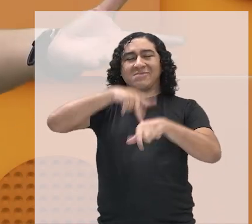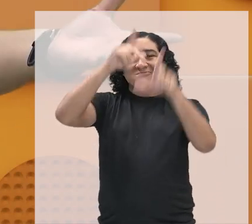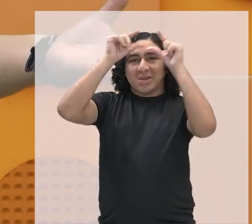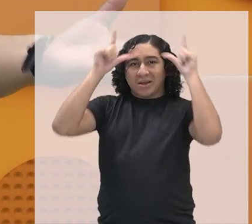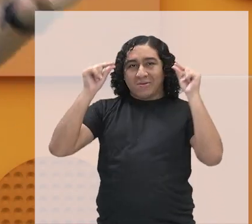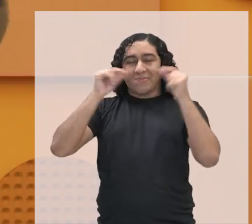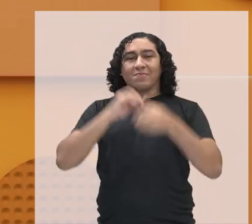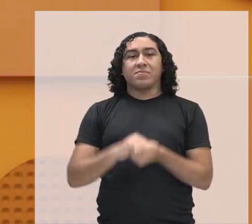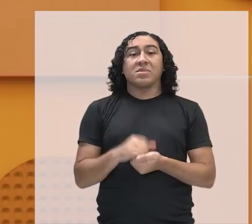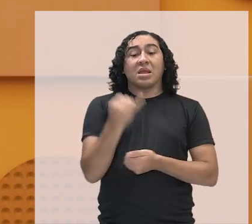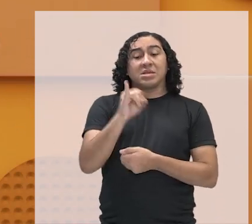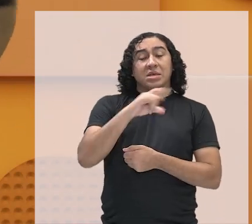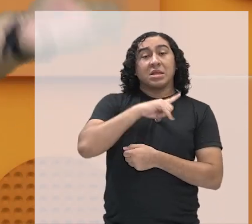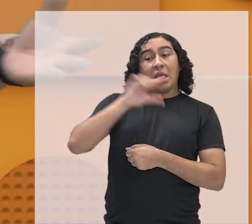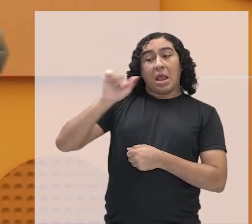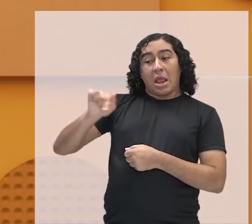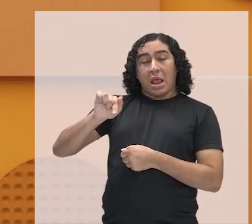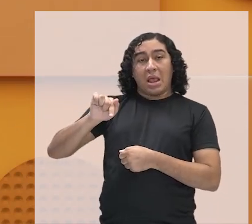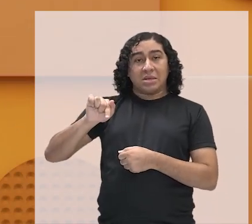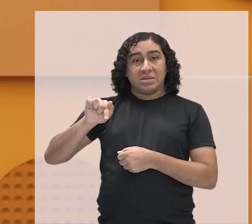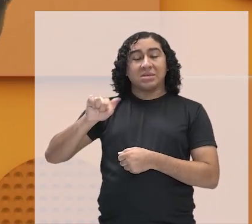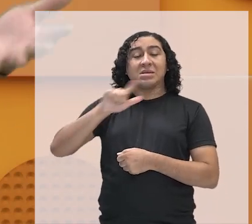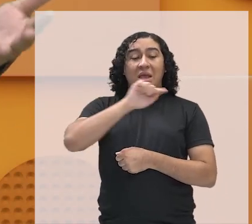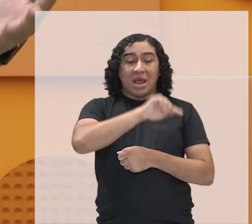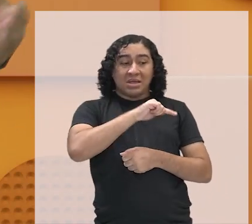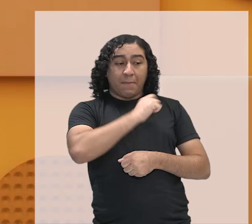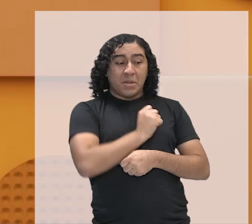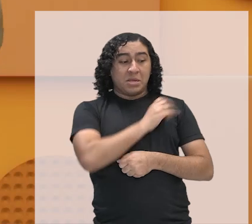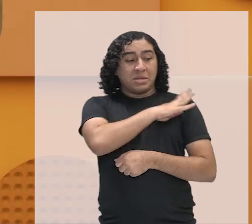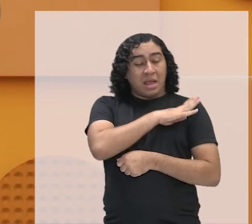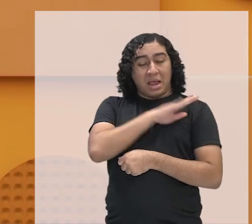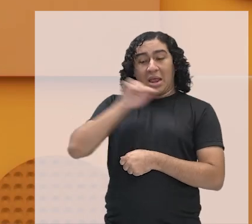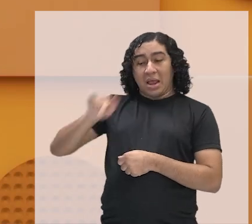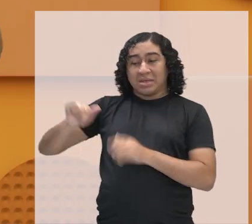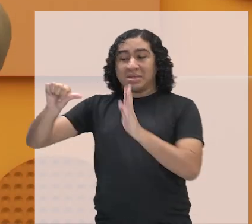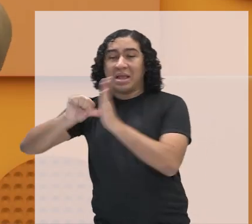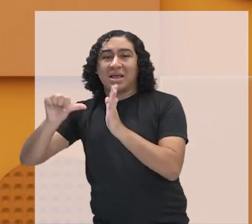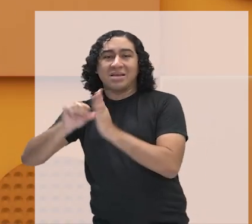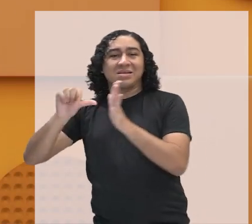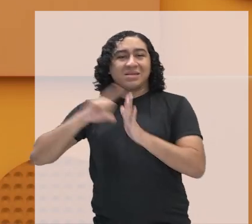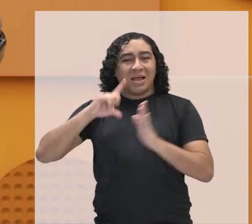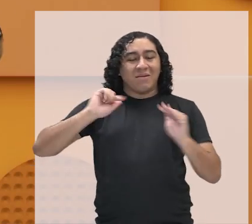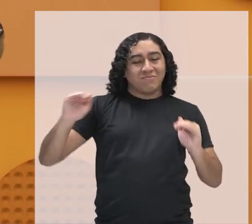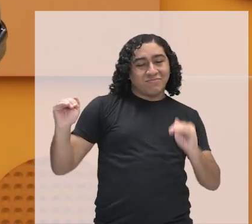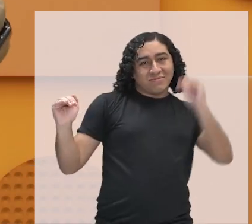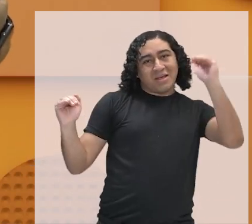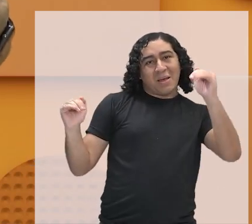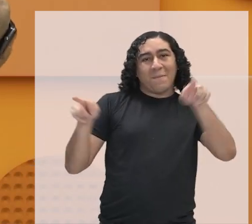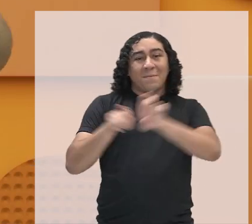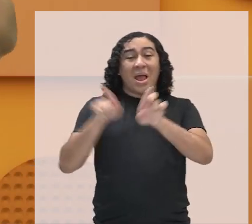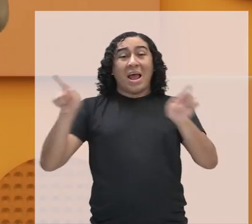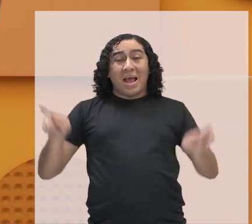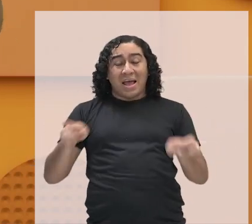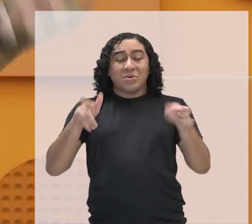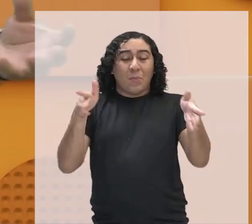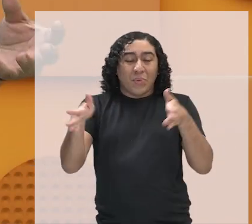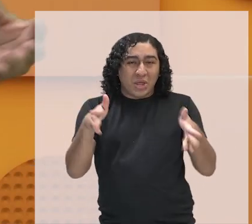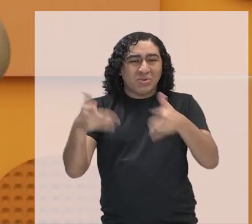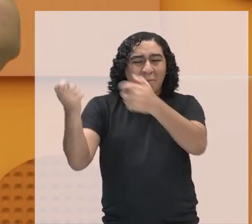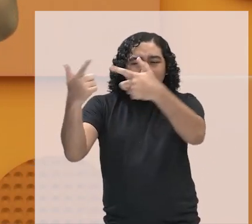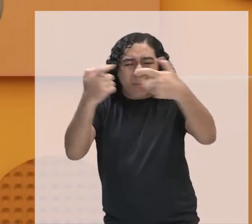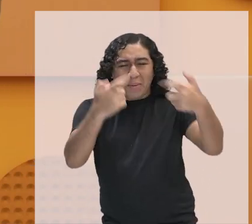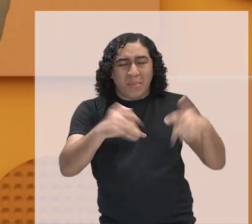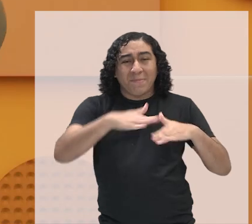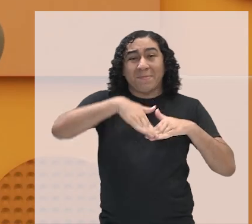gente caracterizou que Esparta é uma cidade militar, vai vencer Atenas. Mas, em compensação, a guerra foi longa, tá? Mais de 10